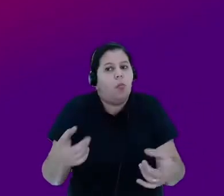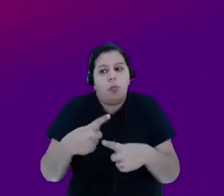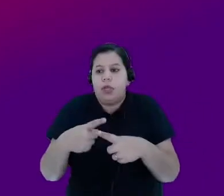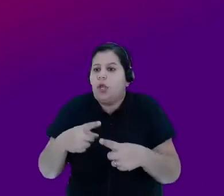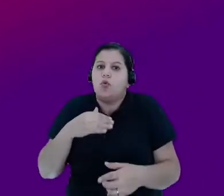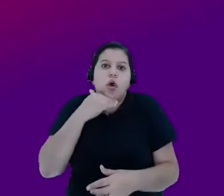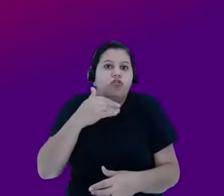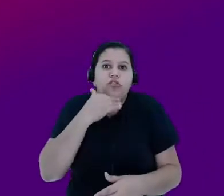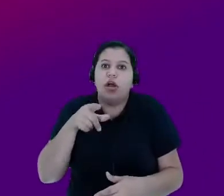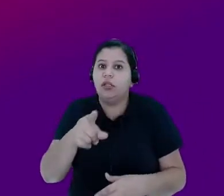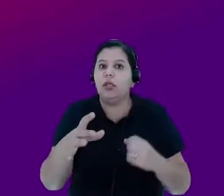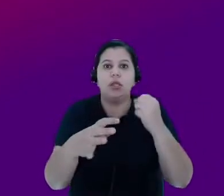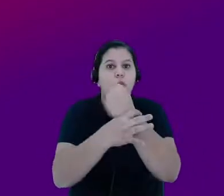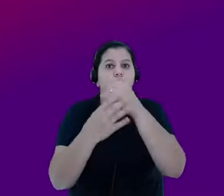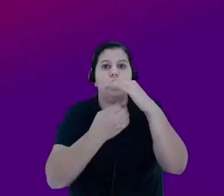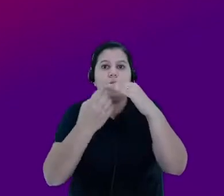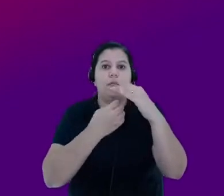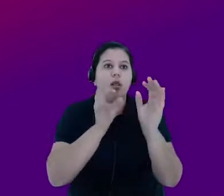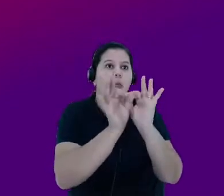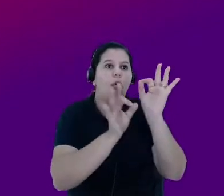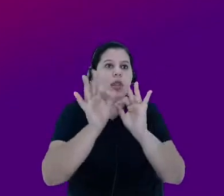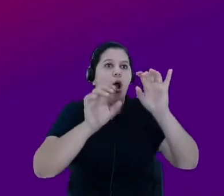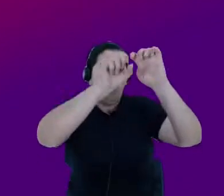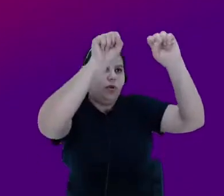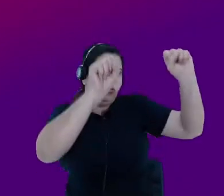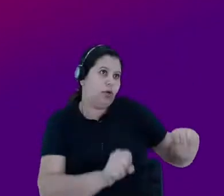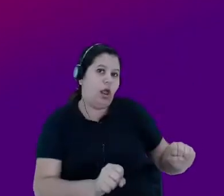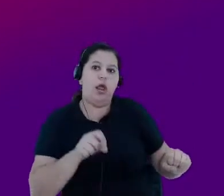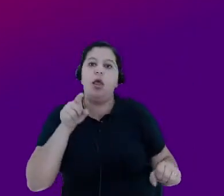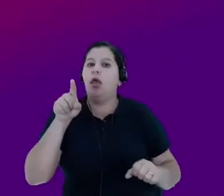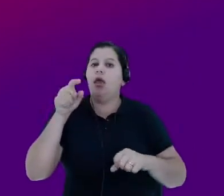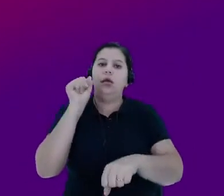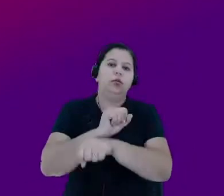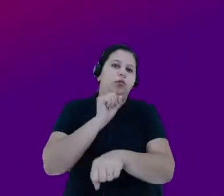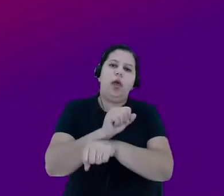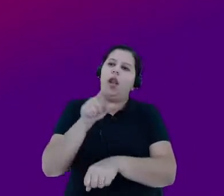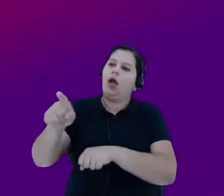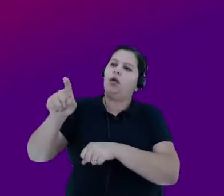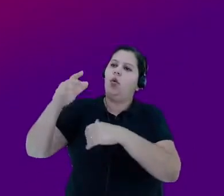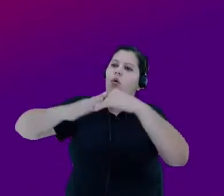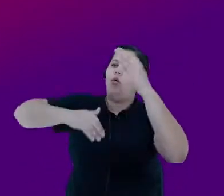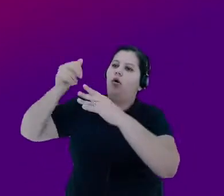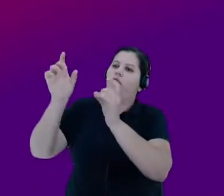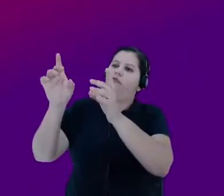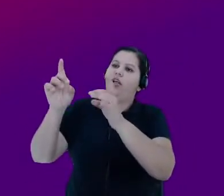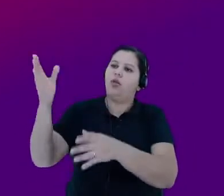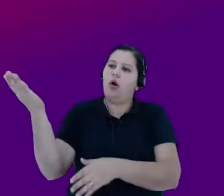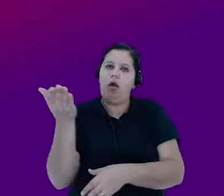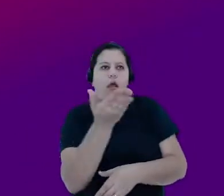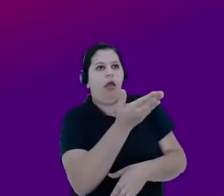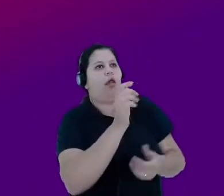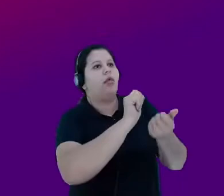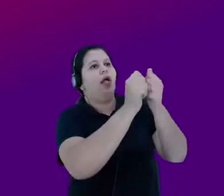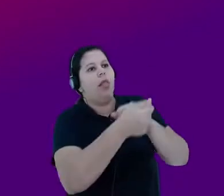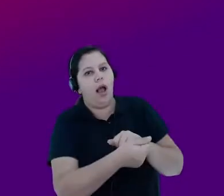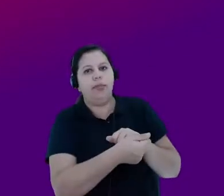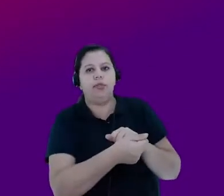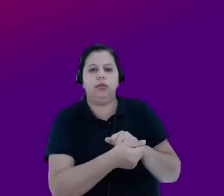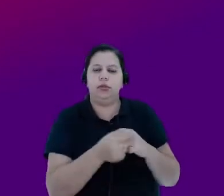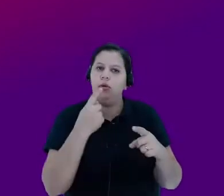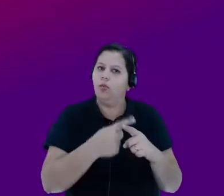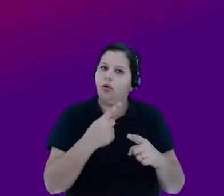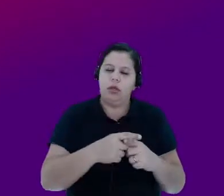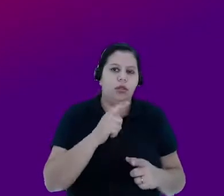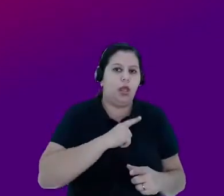uma jornada e esperar que o corretor se adapte àquela jornada, porque temos muitas seguradoras no mercado e, às